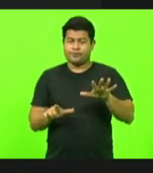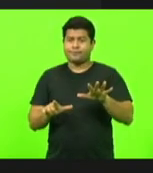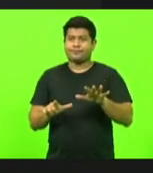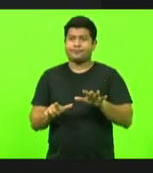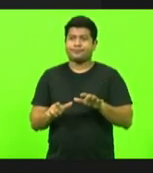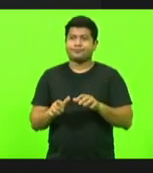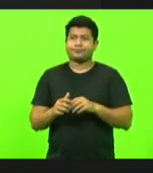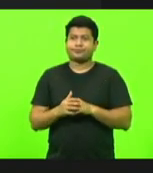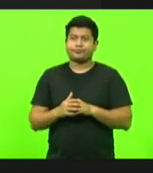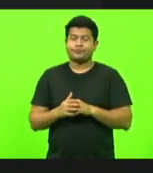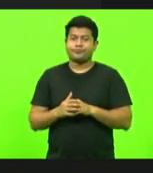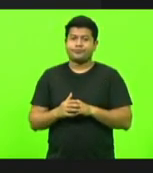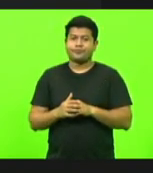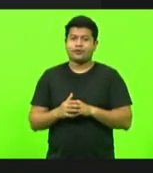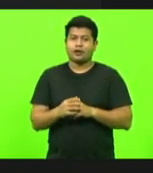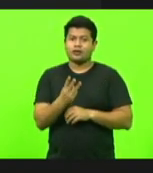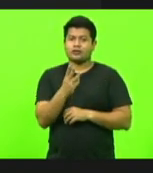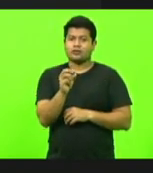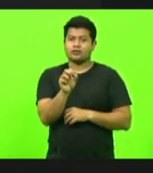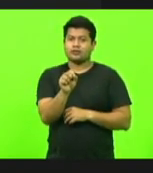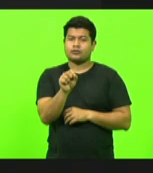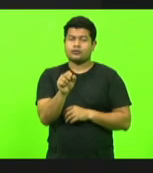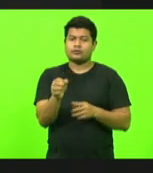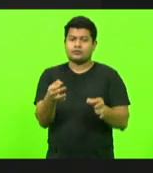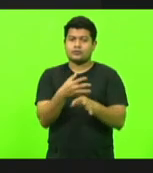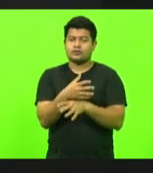Mais 30 segundos, deputado.